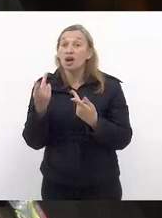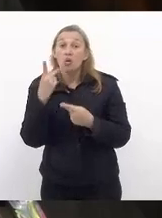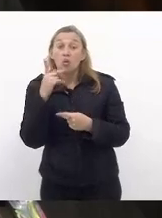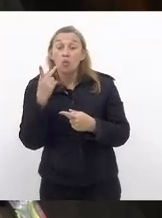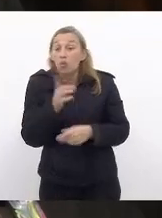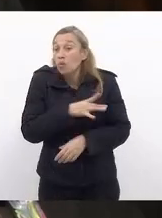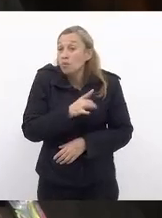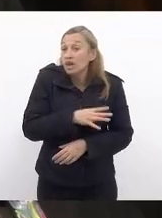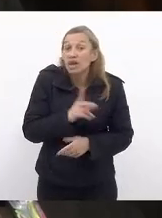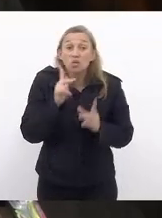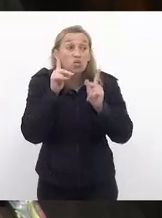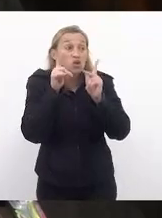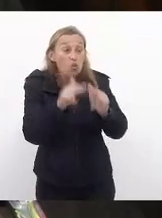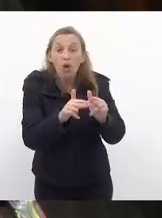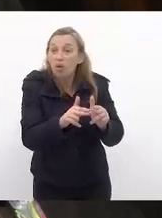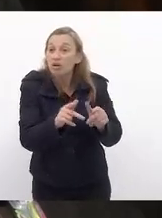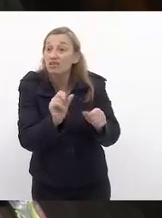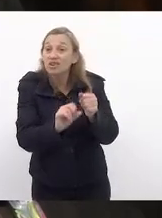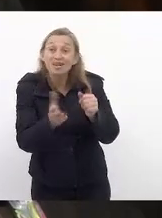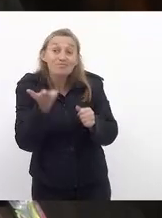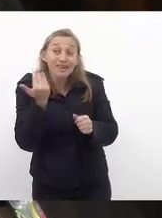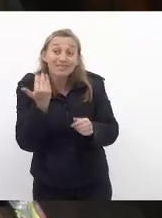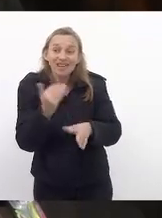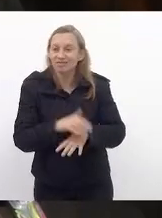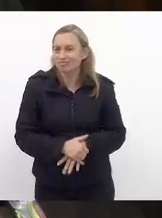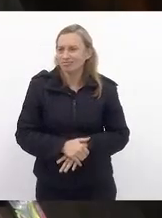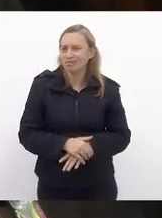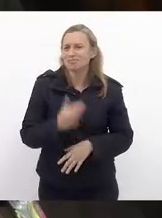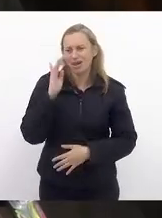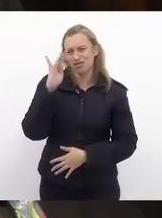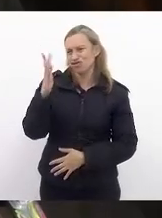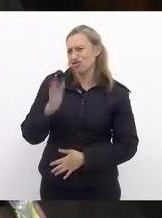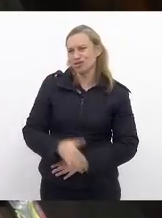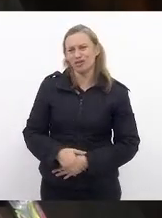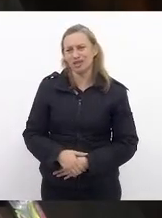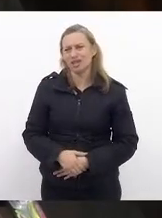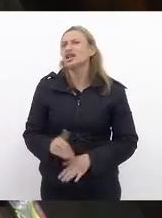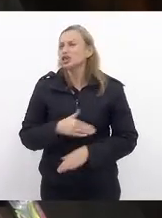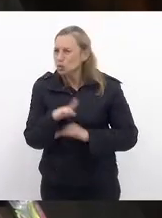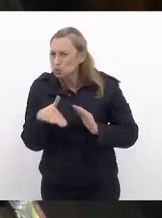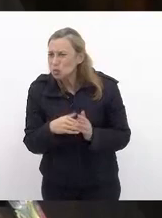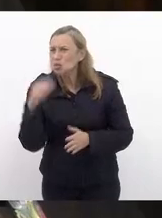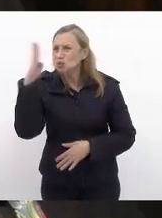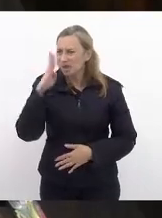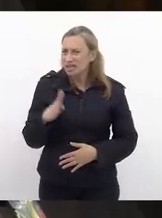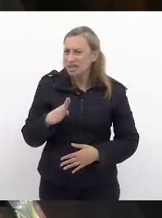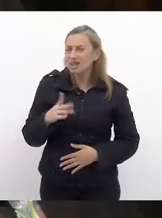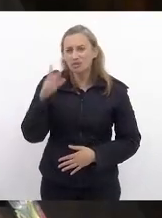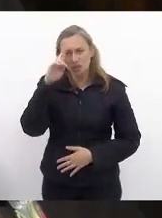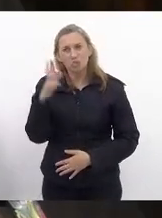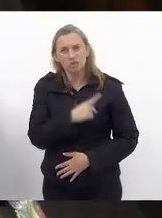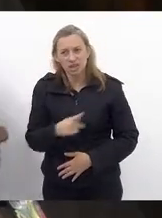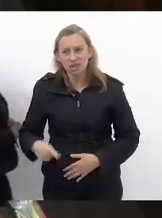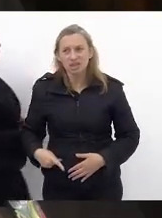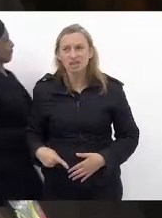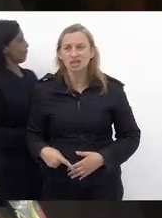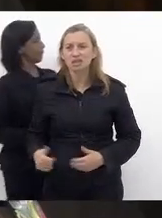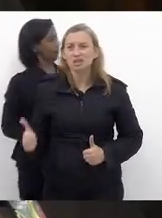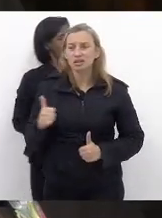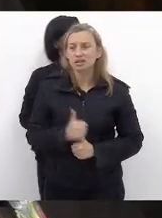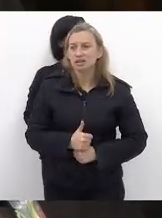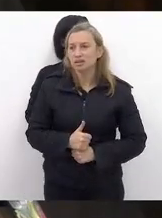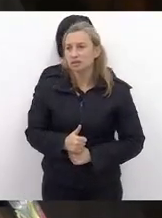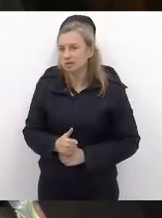os mesmos que pregaram fica em casa Imaginem só se todos os brasileiros Presidente cruzeirense